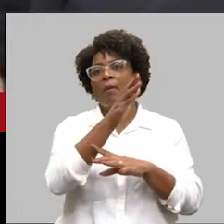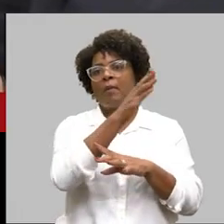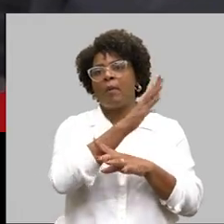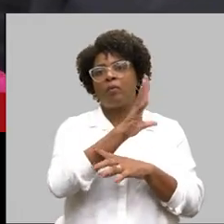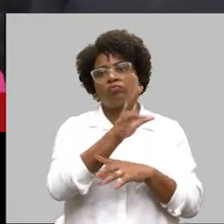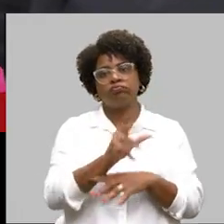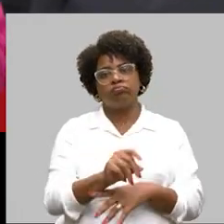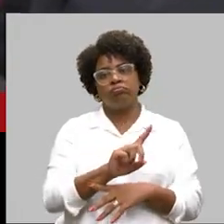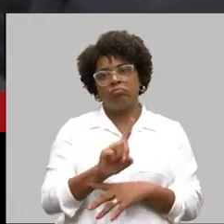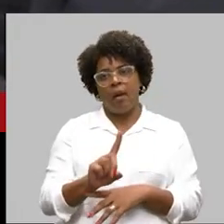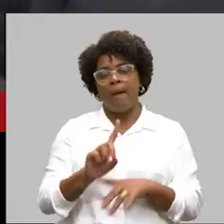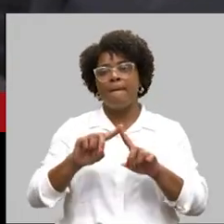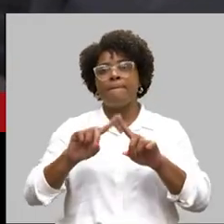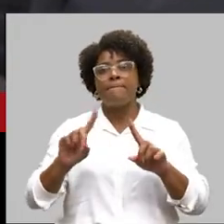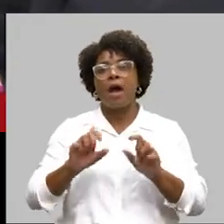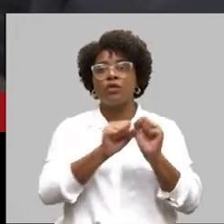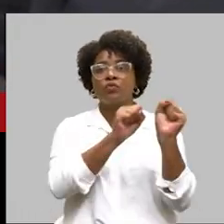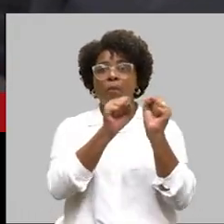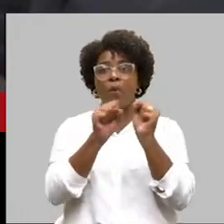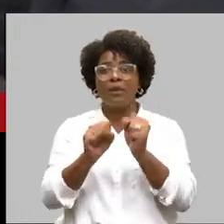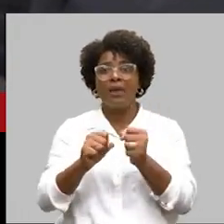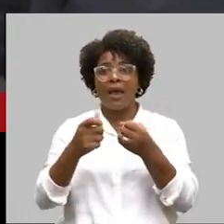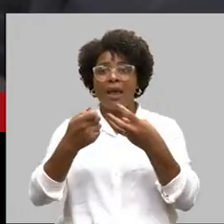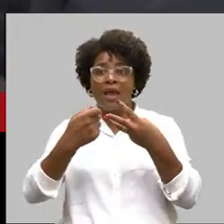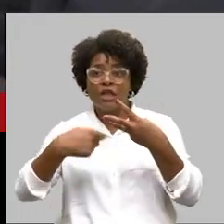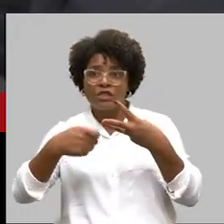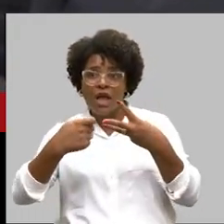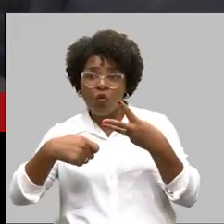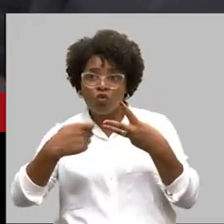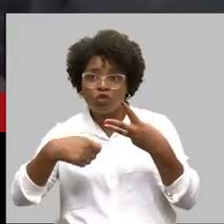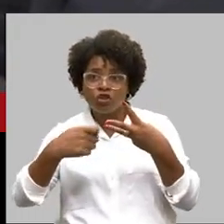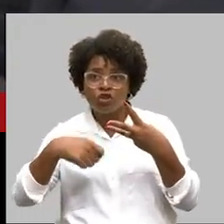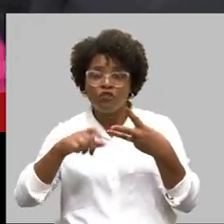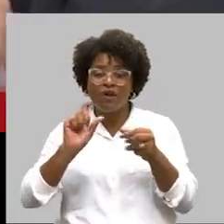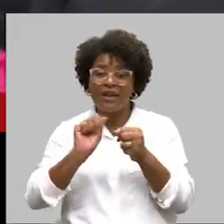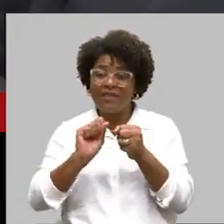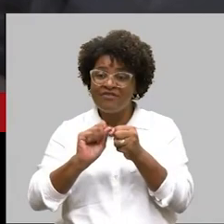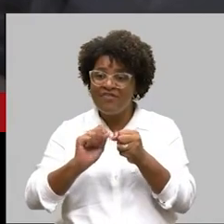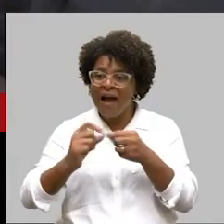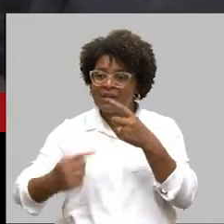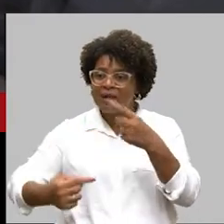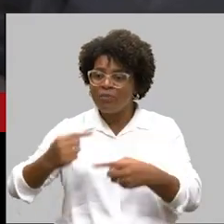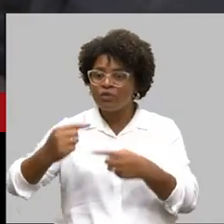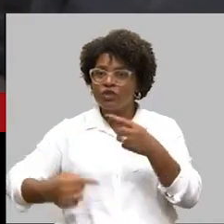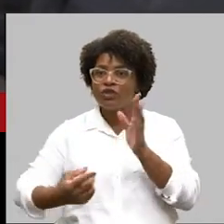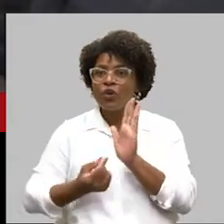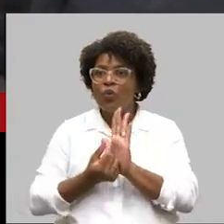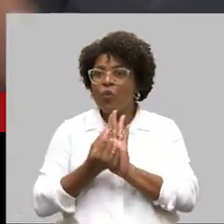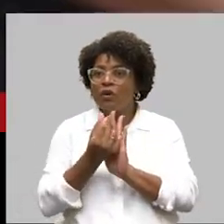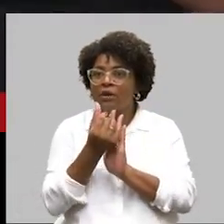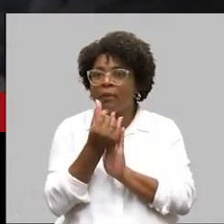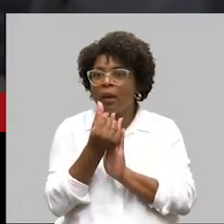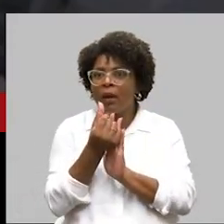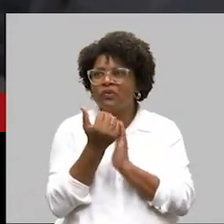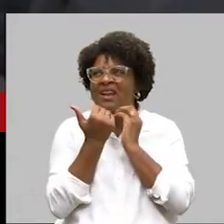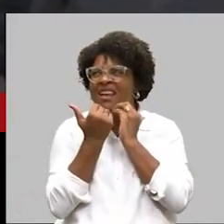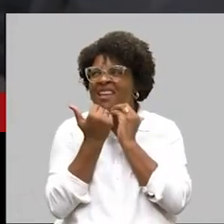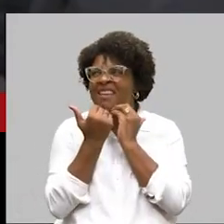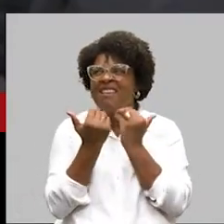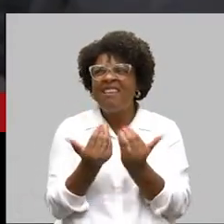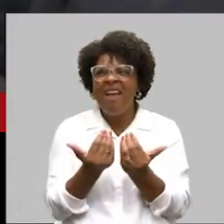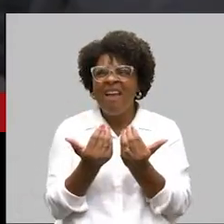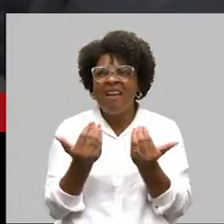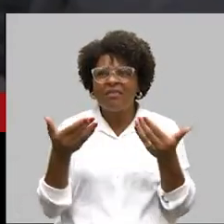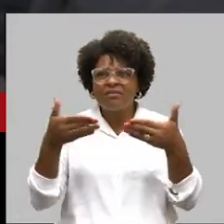Executivo que é quem faz a política quem executa o orçamento não aparecer ninguém da Secretaria de Estado da Educação